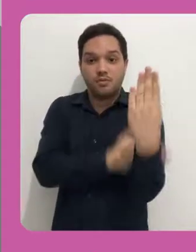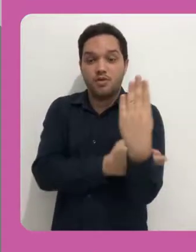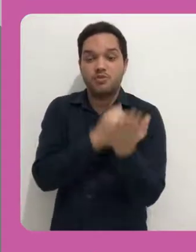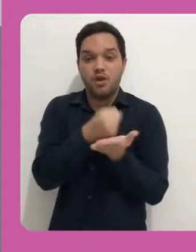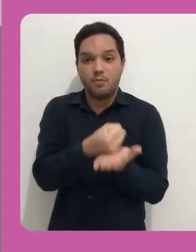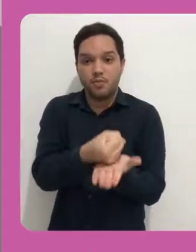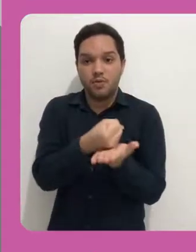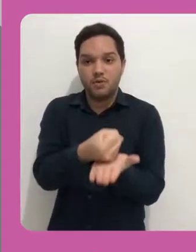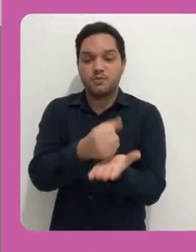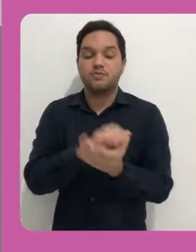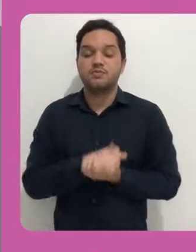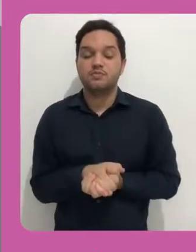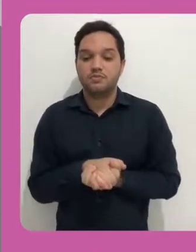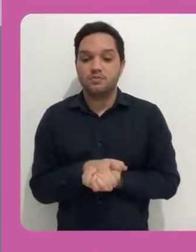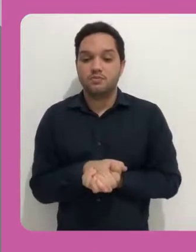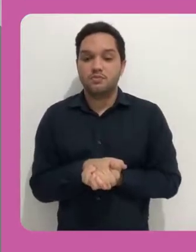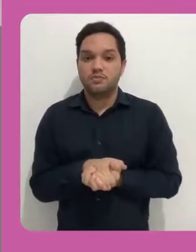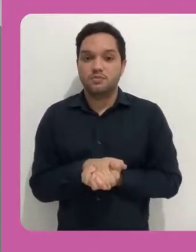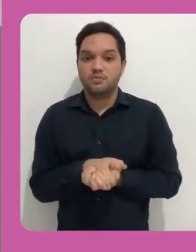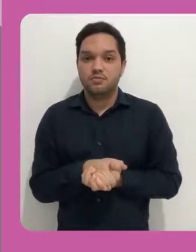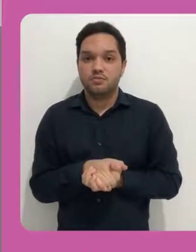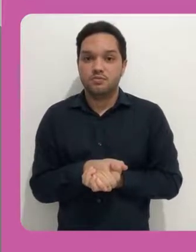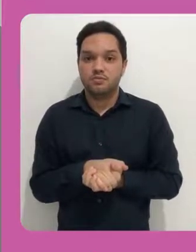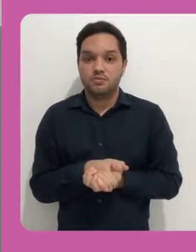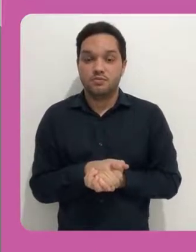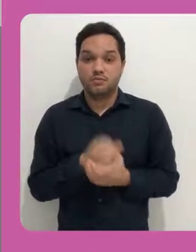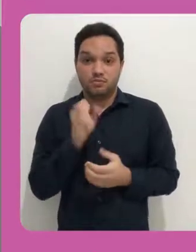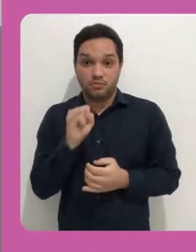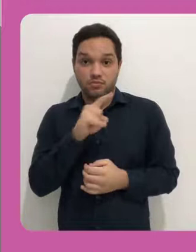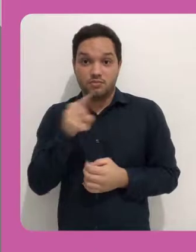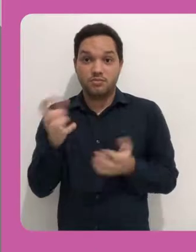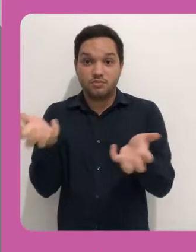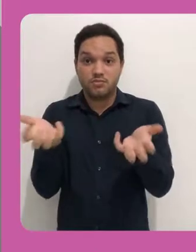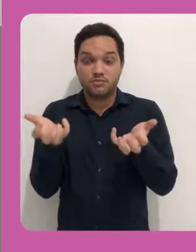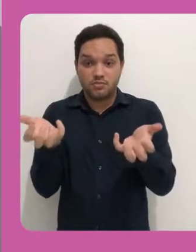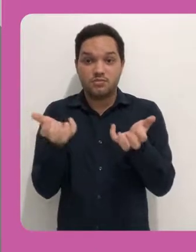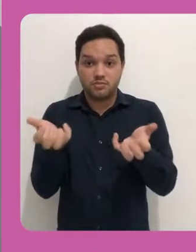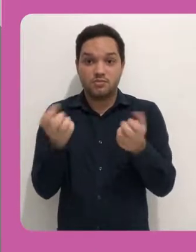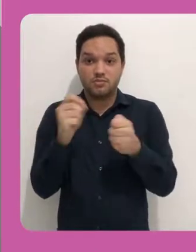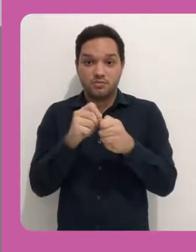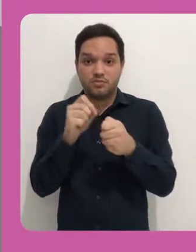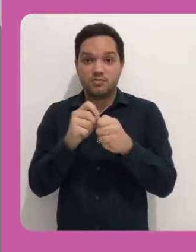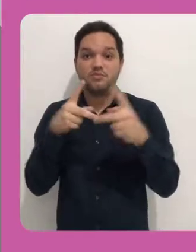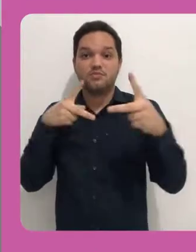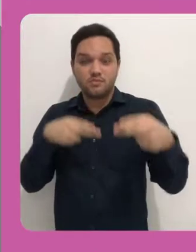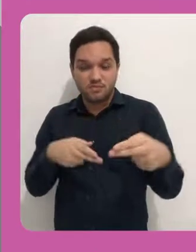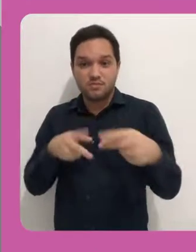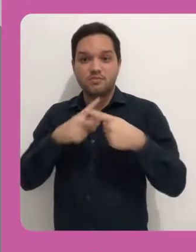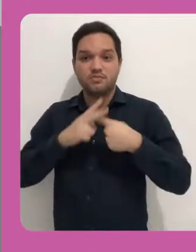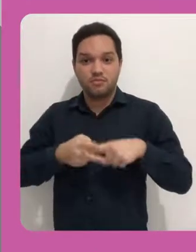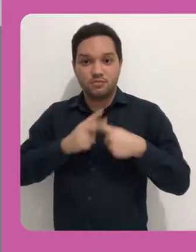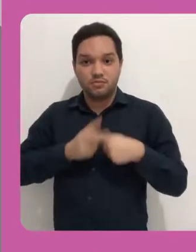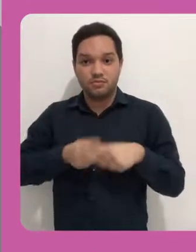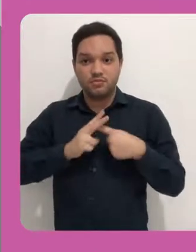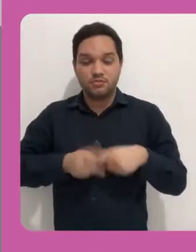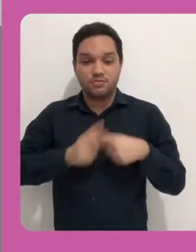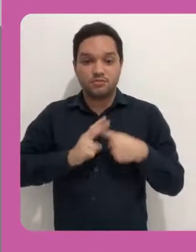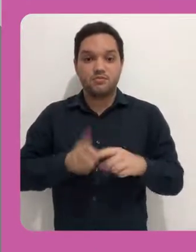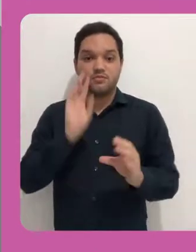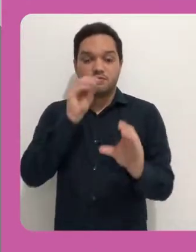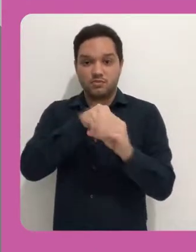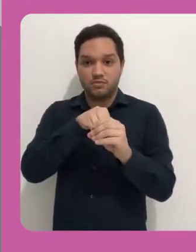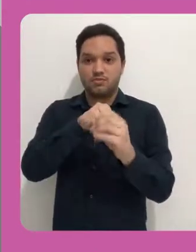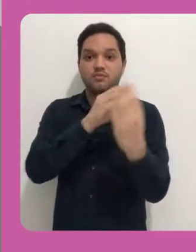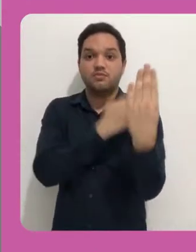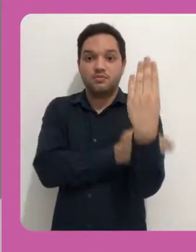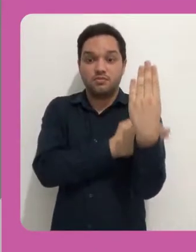Se vocês quiserem fazer a mesma configuração nesta pasta aqui, basta você clicar em editar,